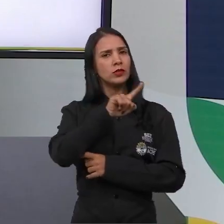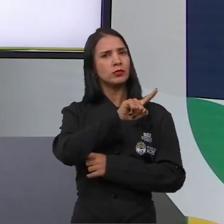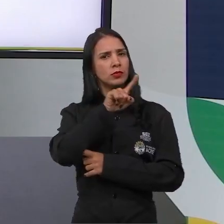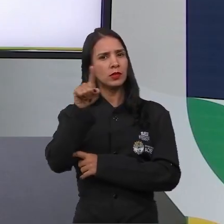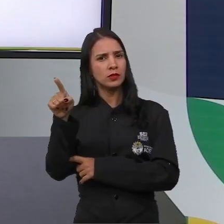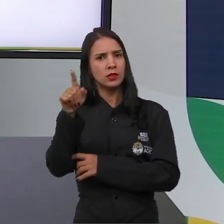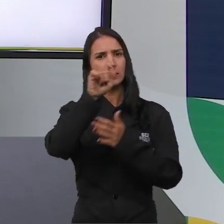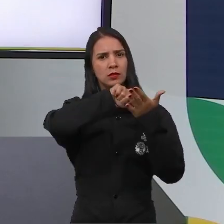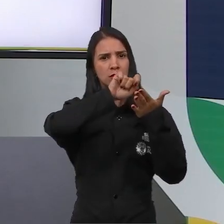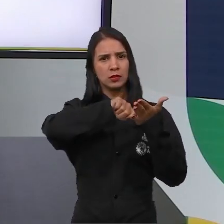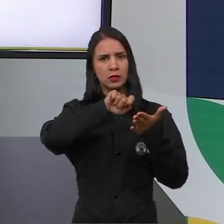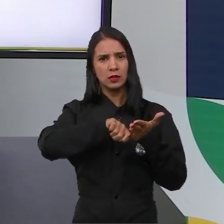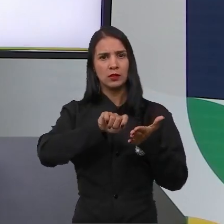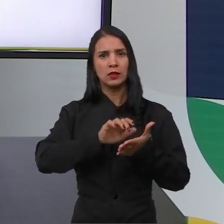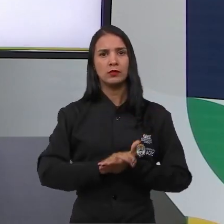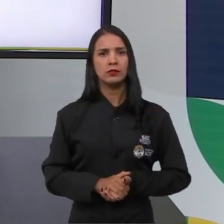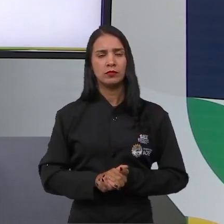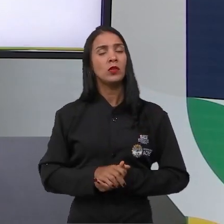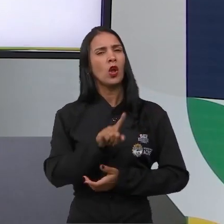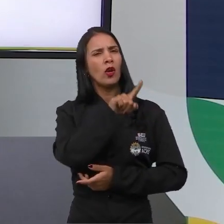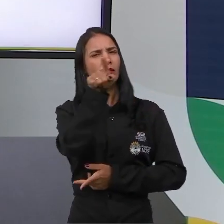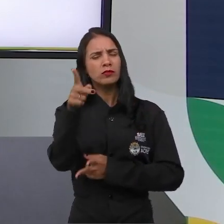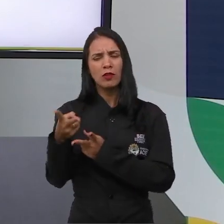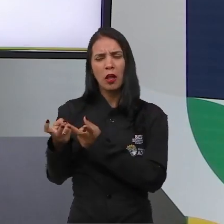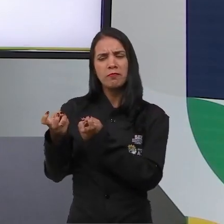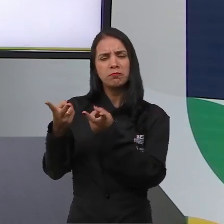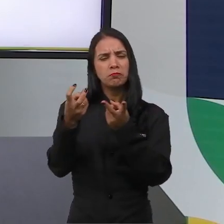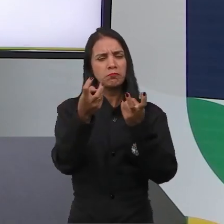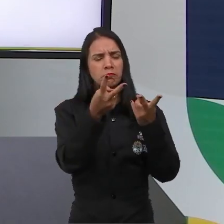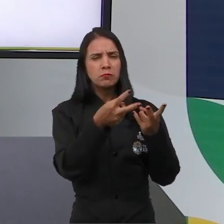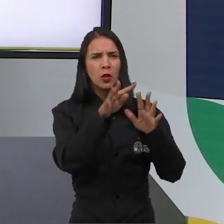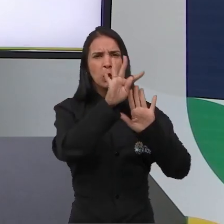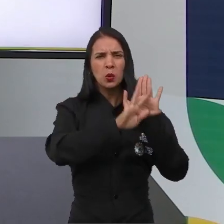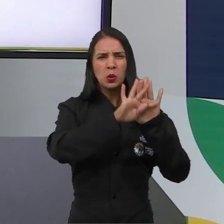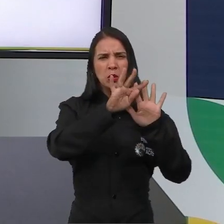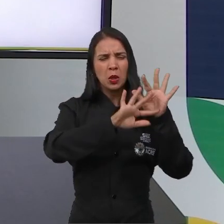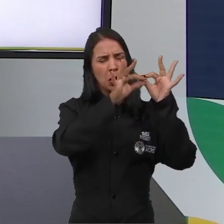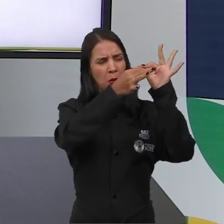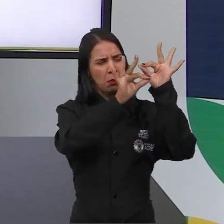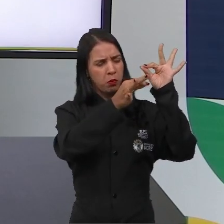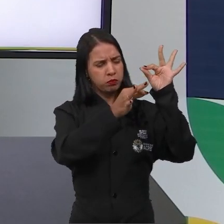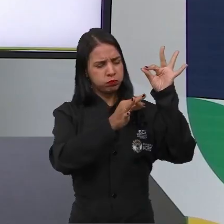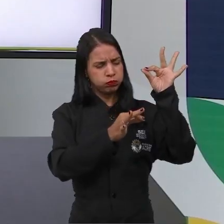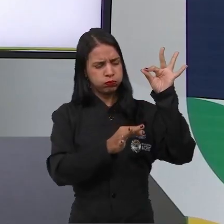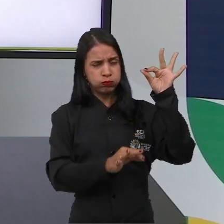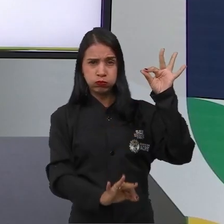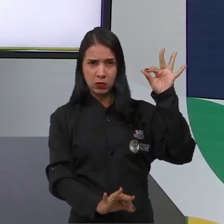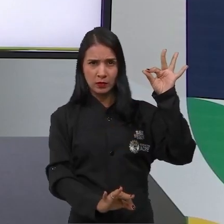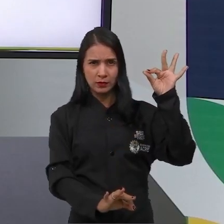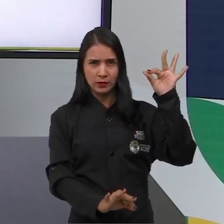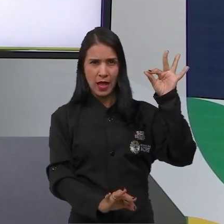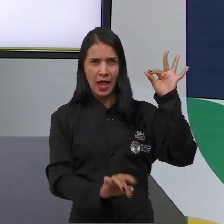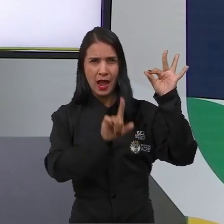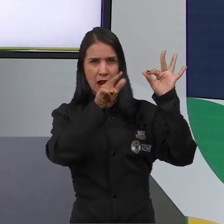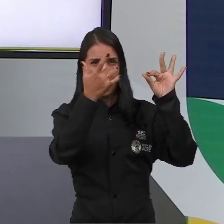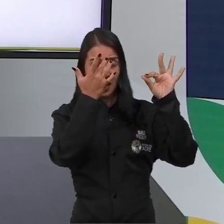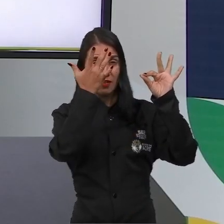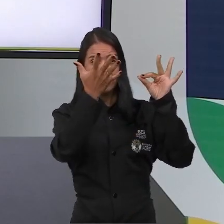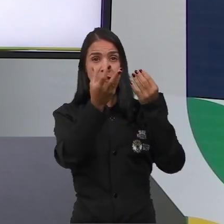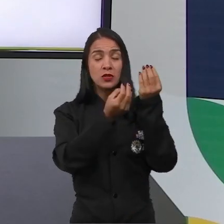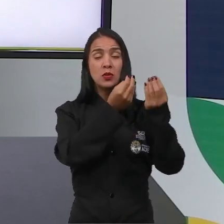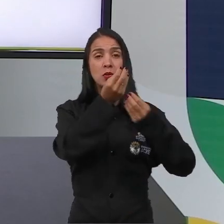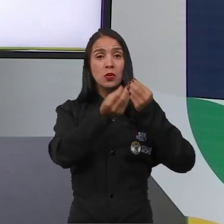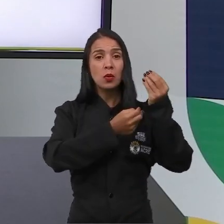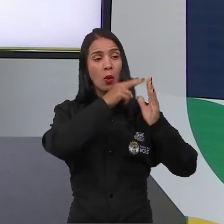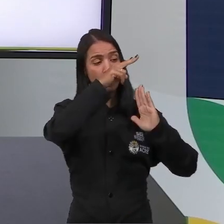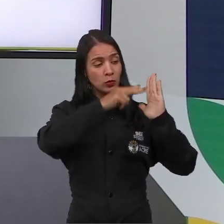está escrevendo. Você percebeu como esse texto aqui, ele é enorme, ele é grande, e como é que facilita isso no meu